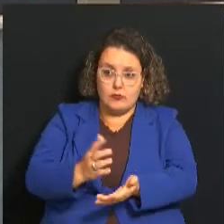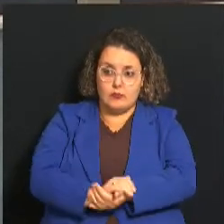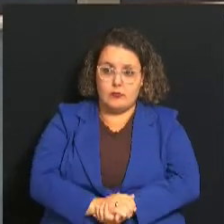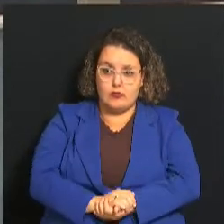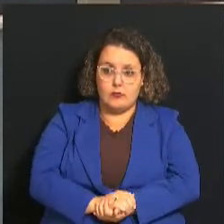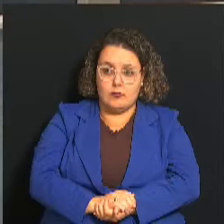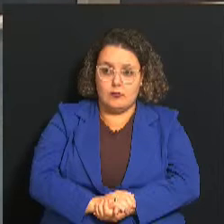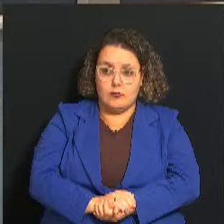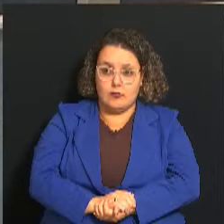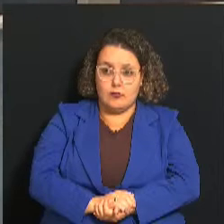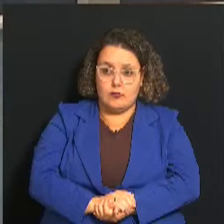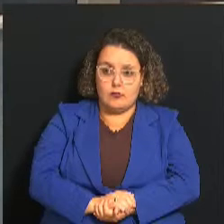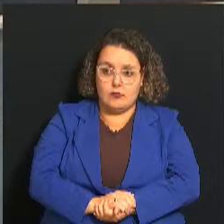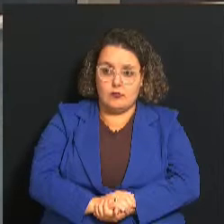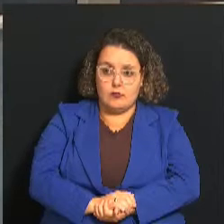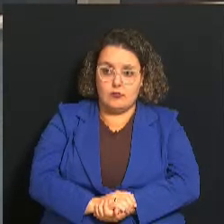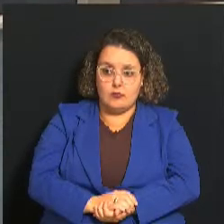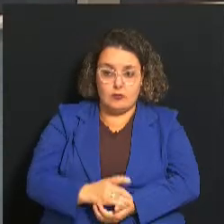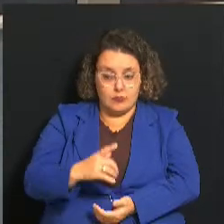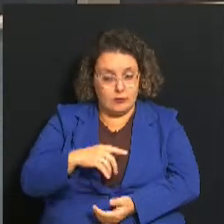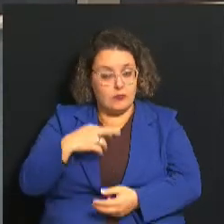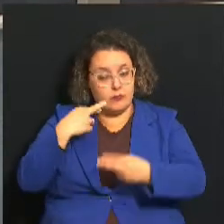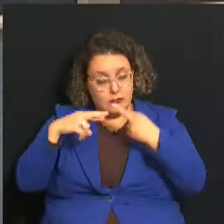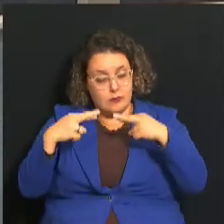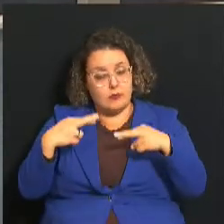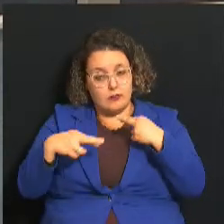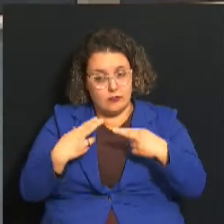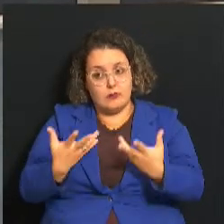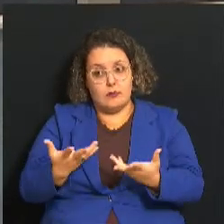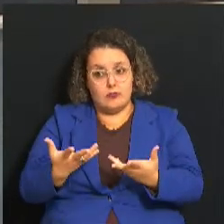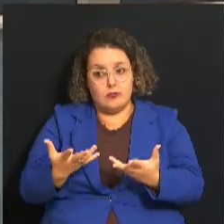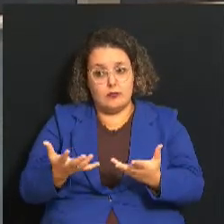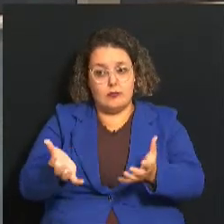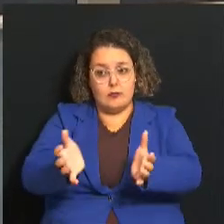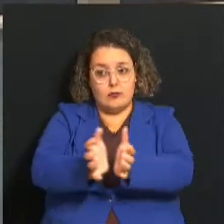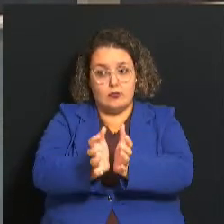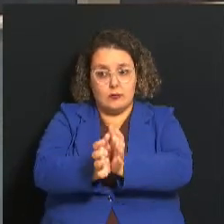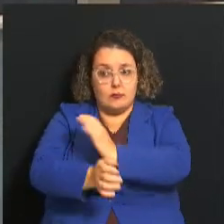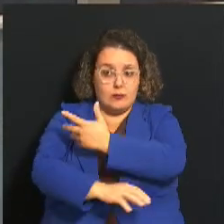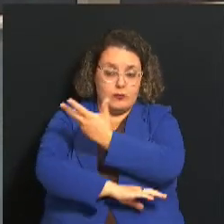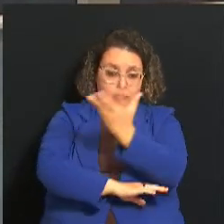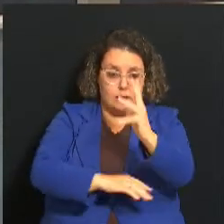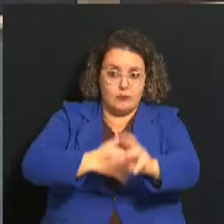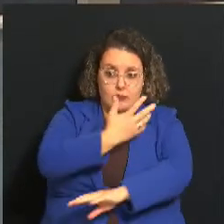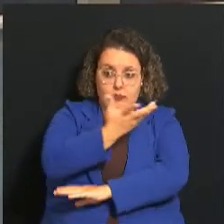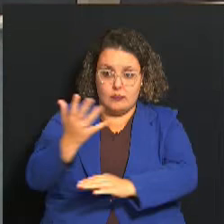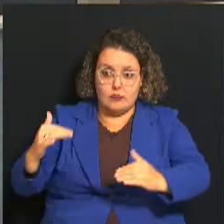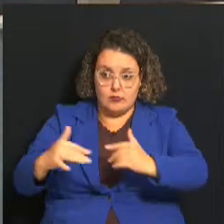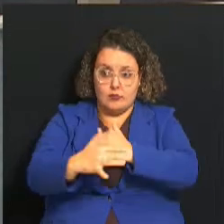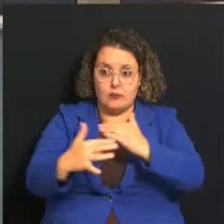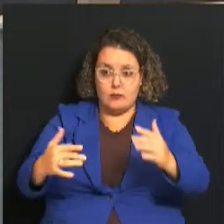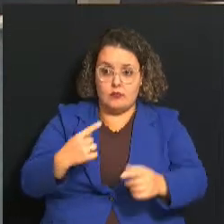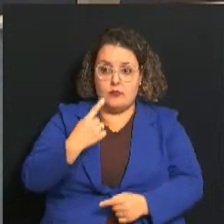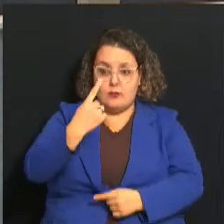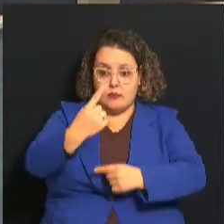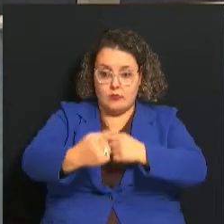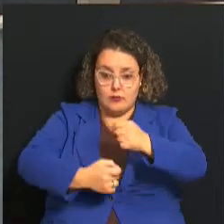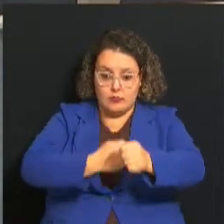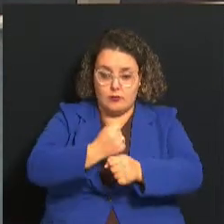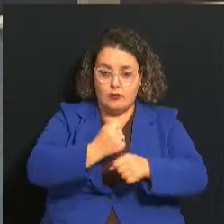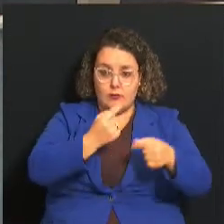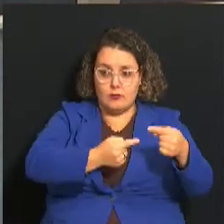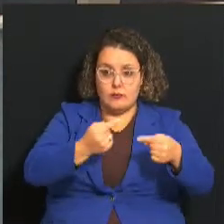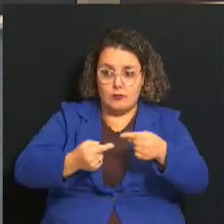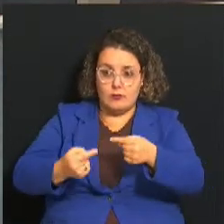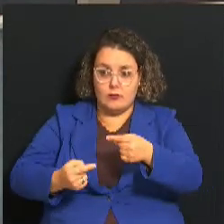grande queixa a fazer. A gente, com a Comissão de Arborização, nós discutimos mais ou menos durante 1 ano a questão das podas